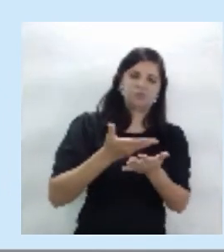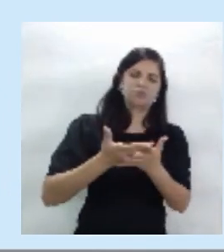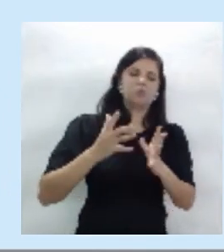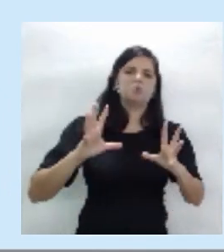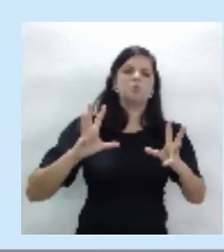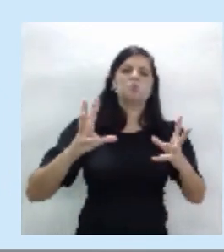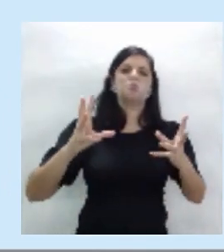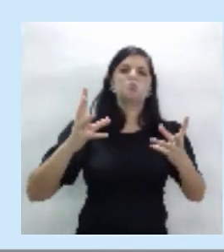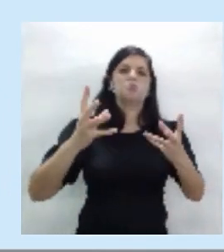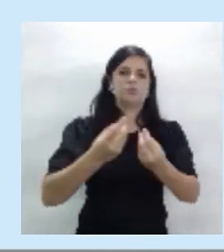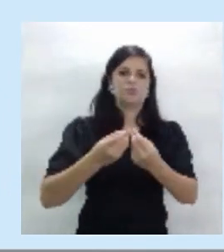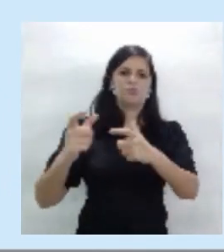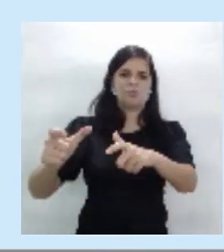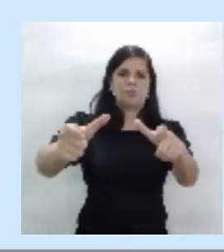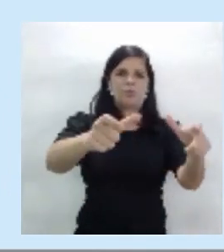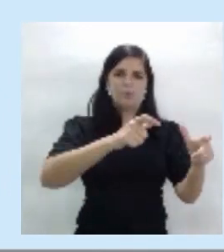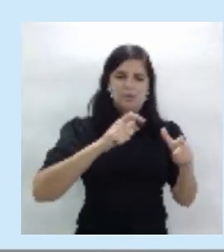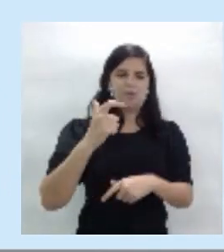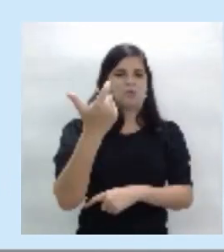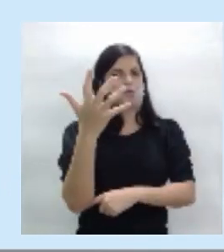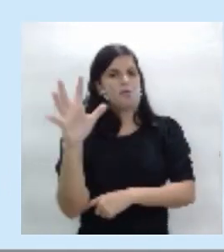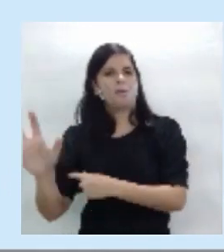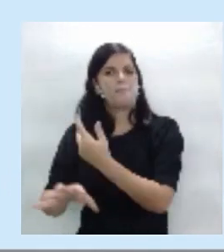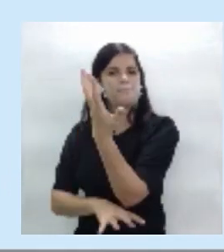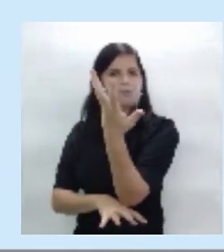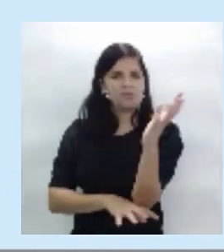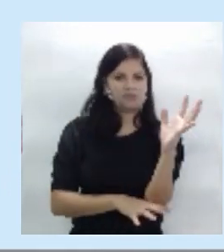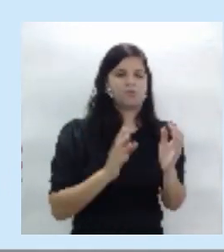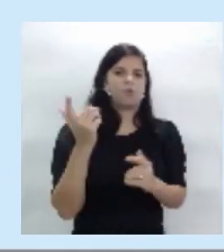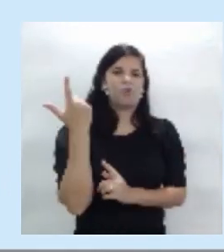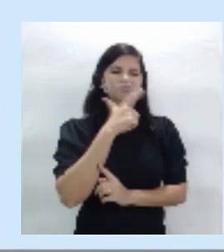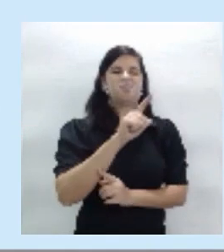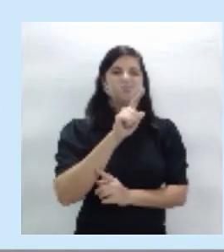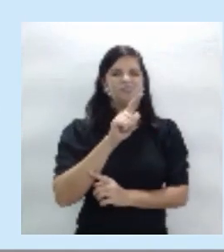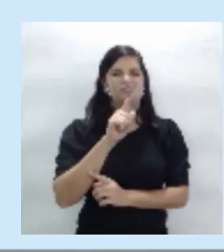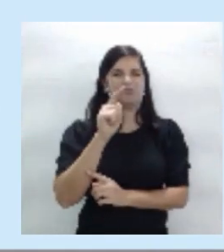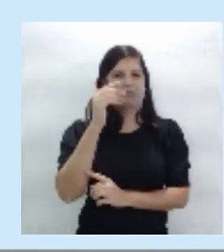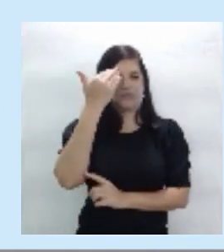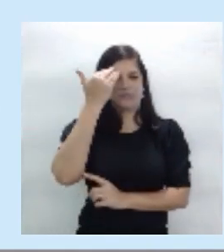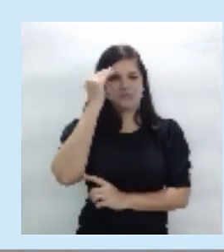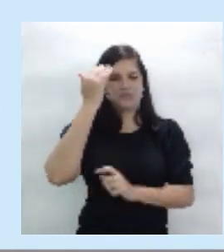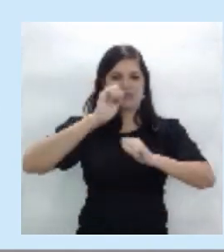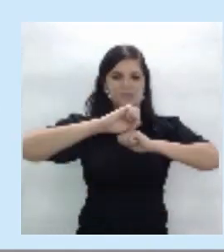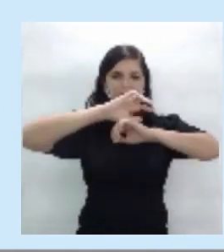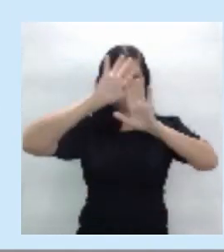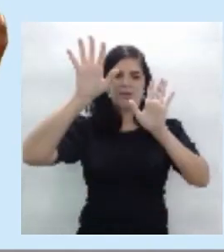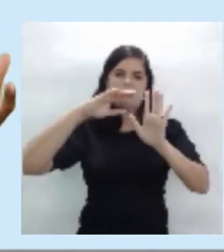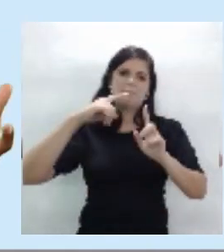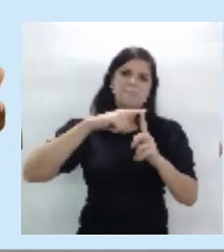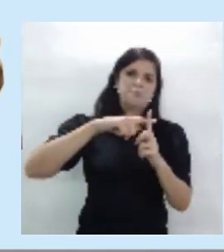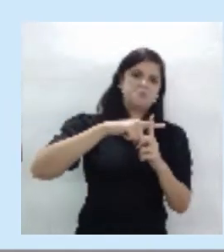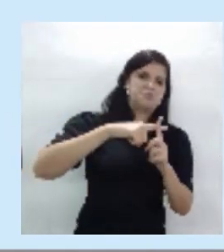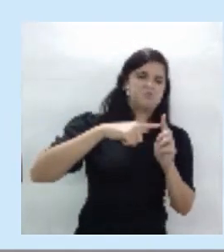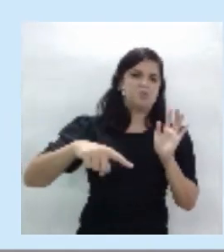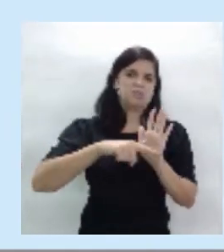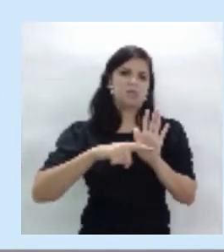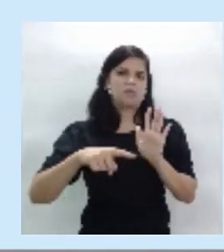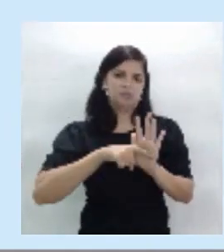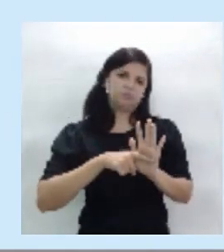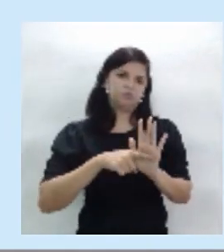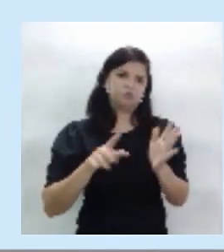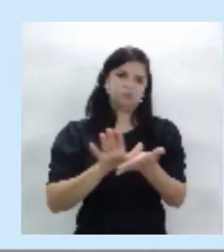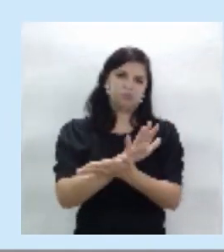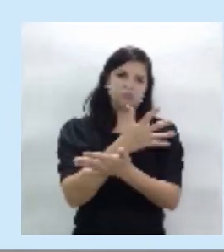esses ambientes aí, que conseguiu compreender o que acontece positivo e negativamente nesses